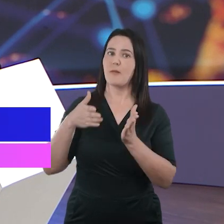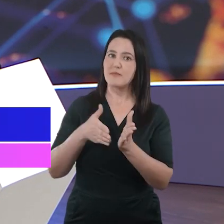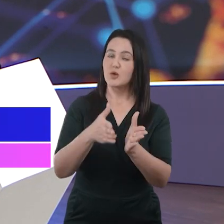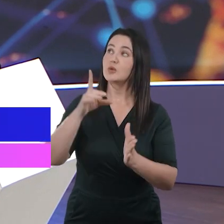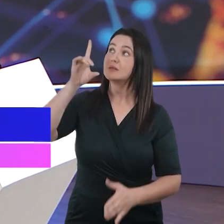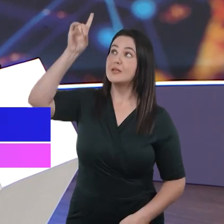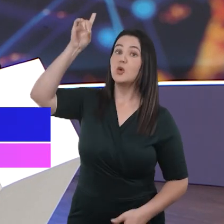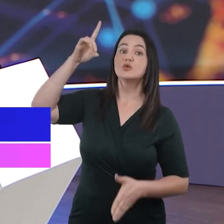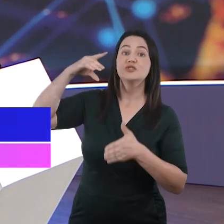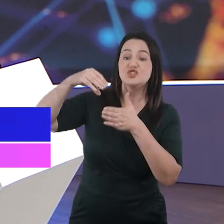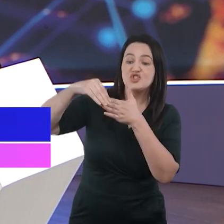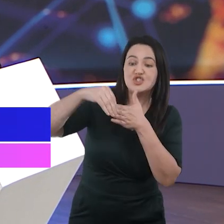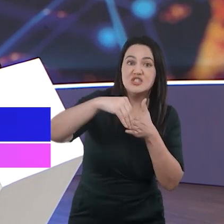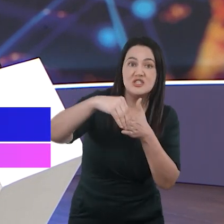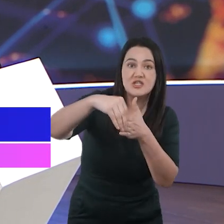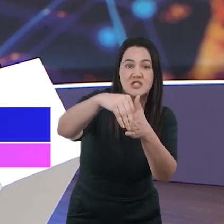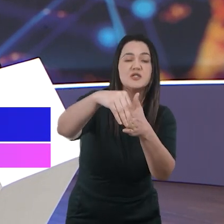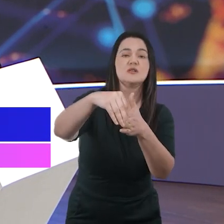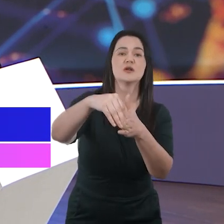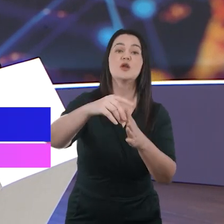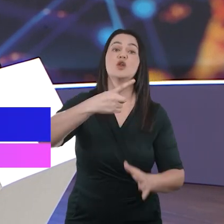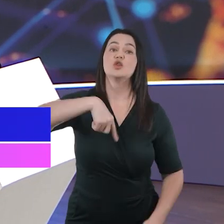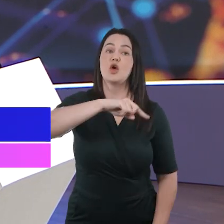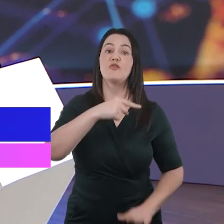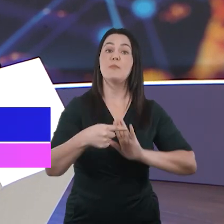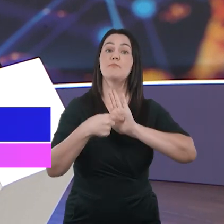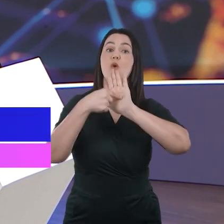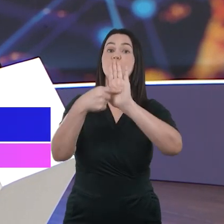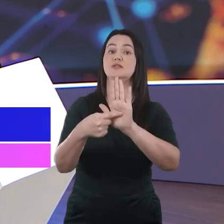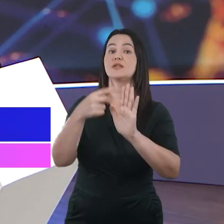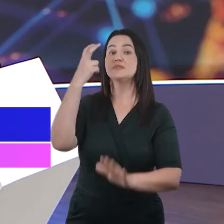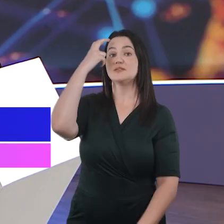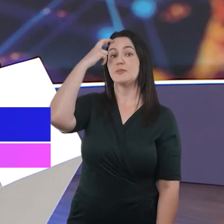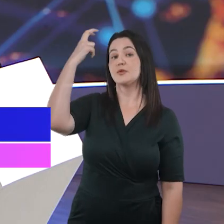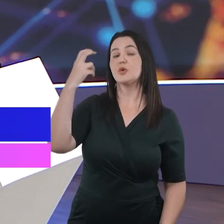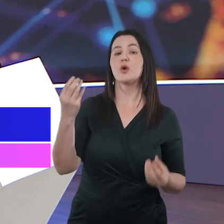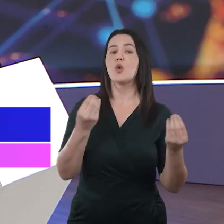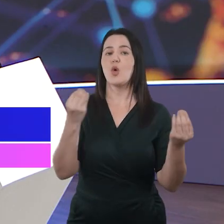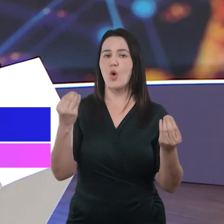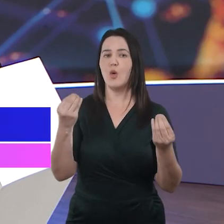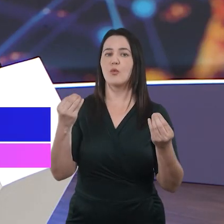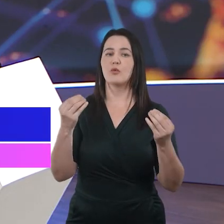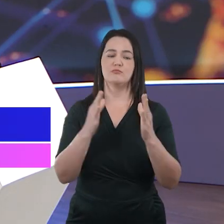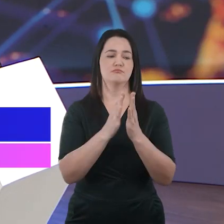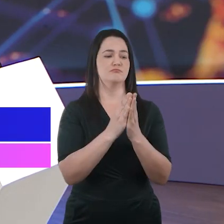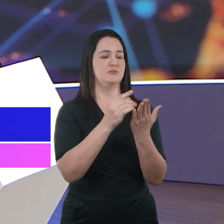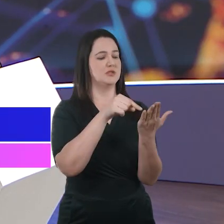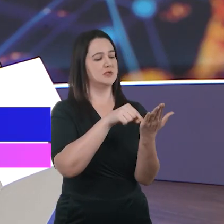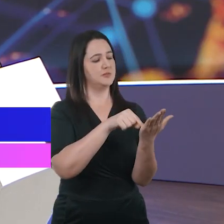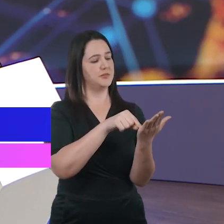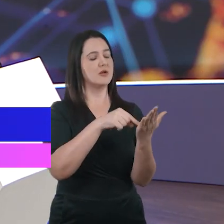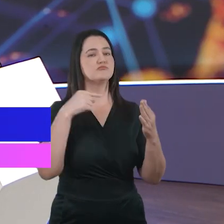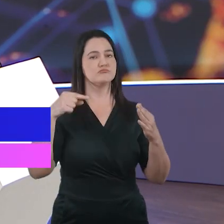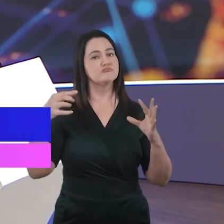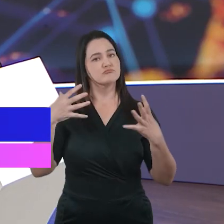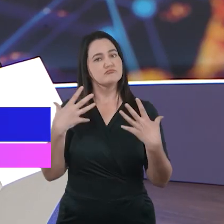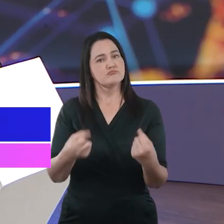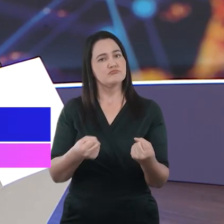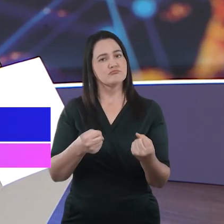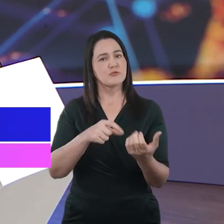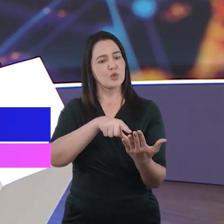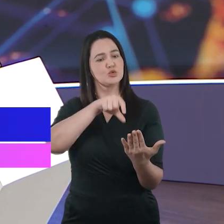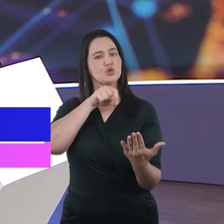direção. E eu e você vamos demonstrar sabedoria se caminharmos exatamente de acordo com aquilo que Deus